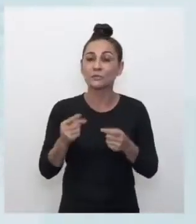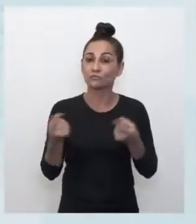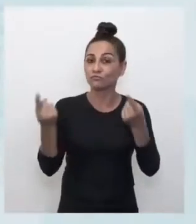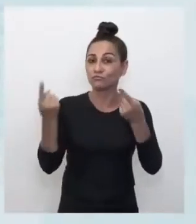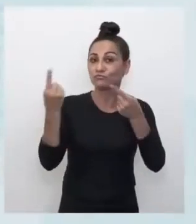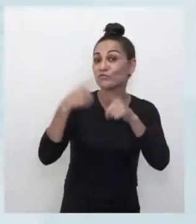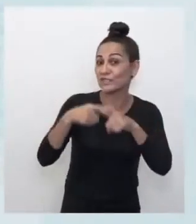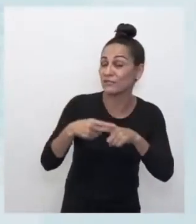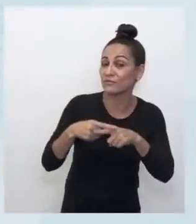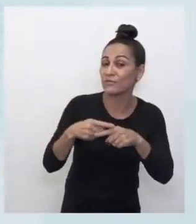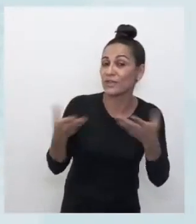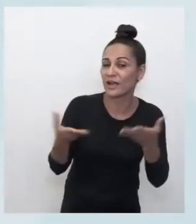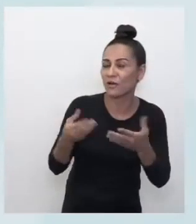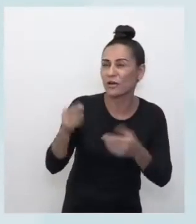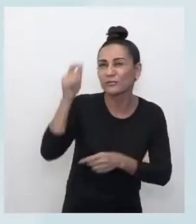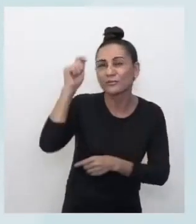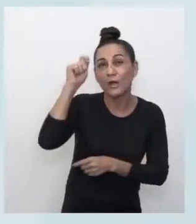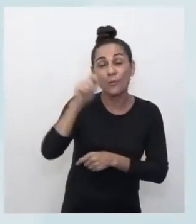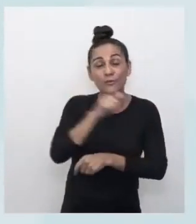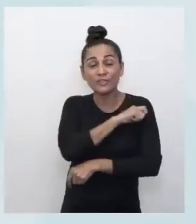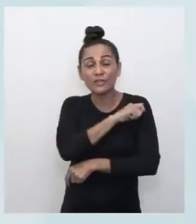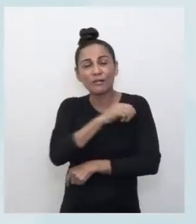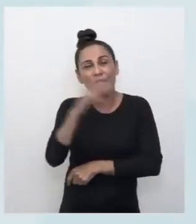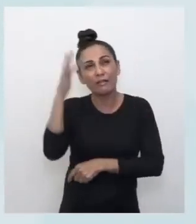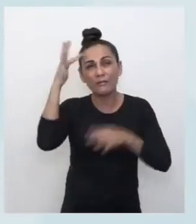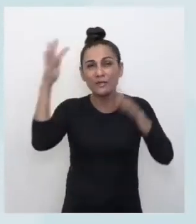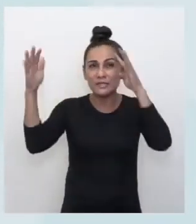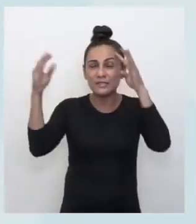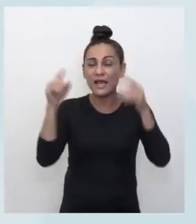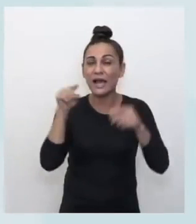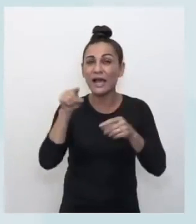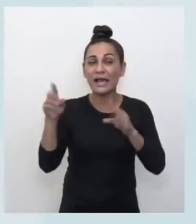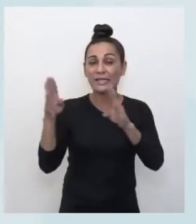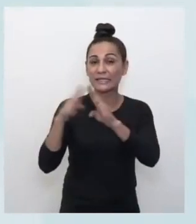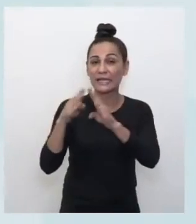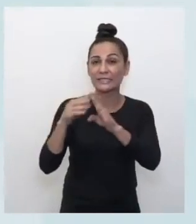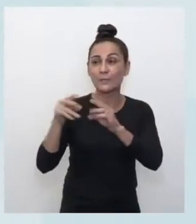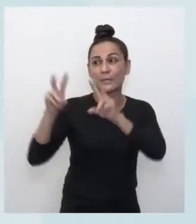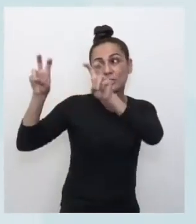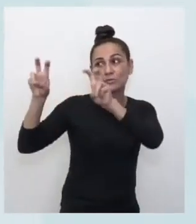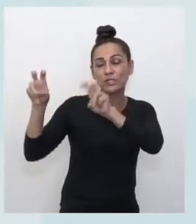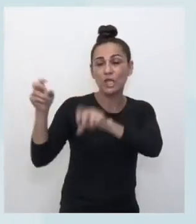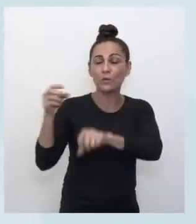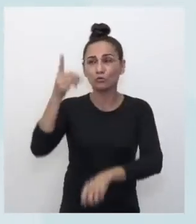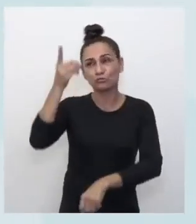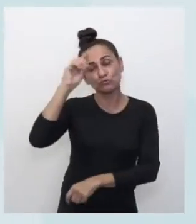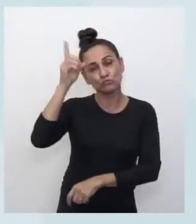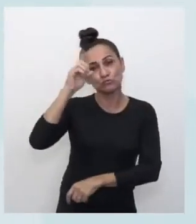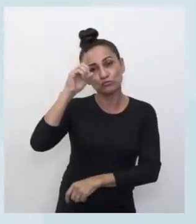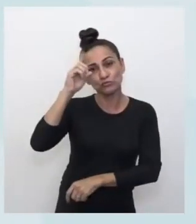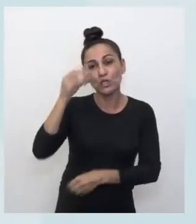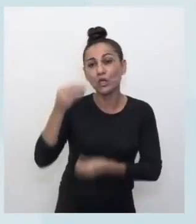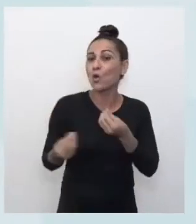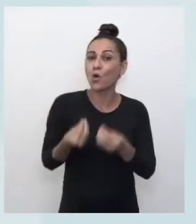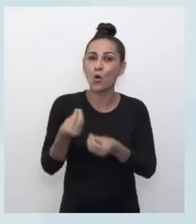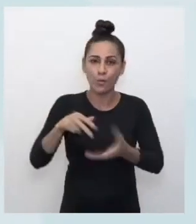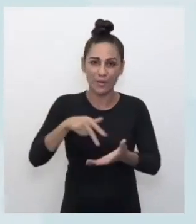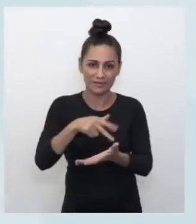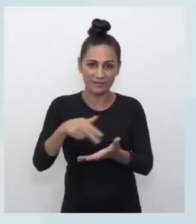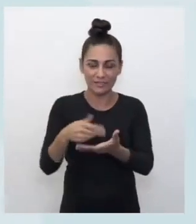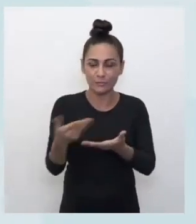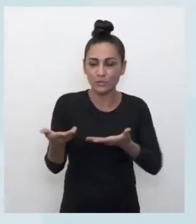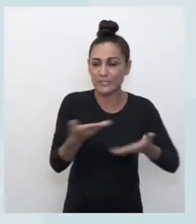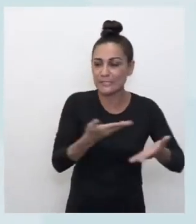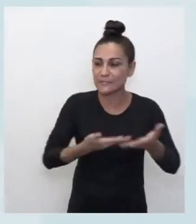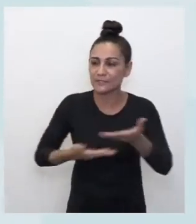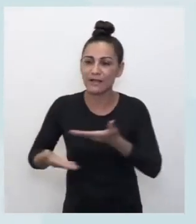desafiozinho, né, para os alunos pensarem em casa, tá? Então, pensem em um tema do cotidiano de vocês e em como a dança pode se relacionar com